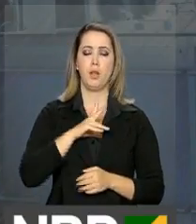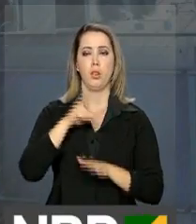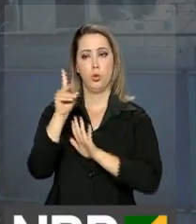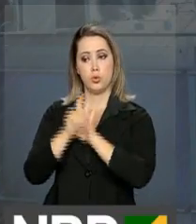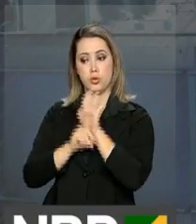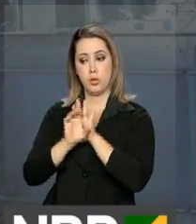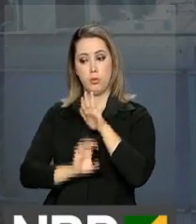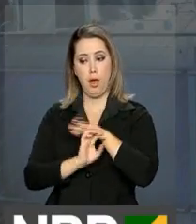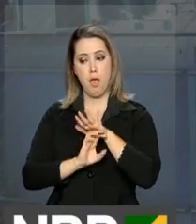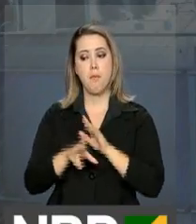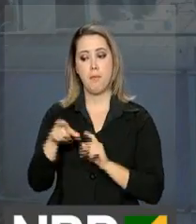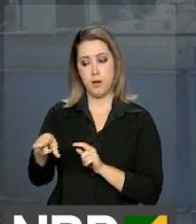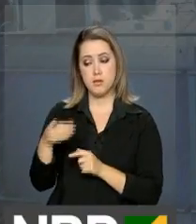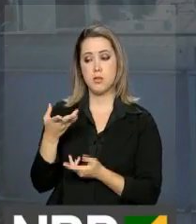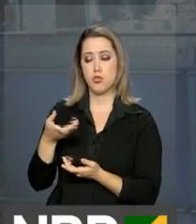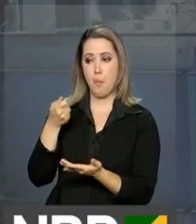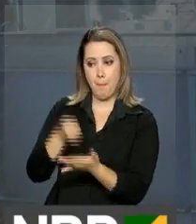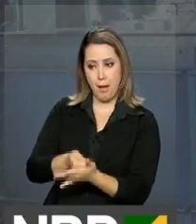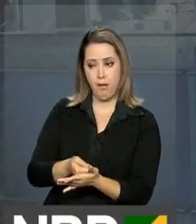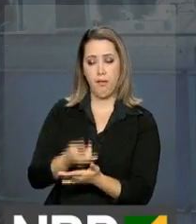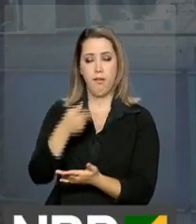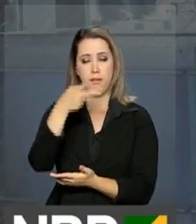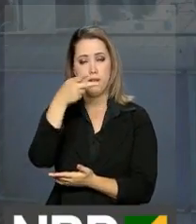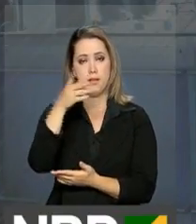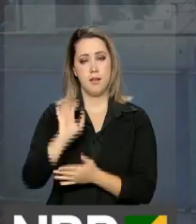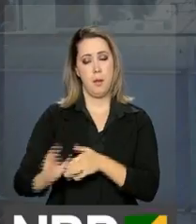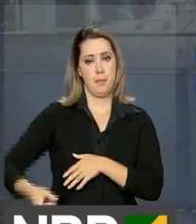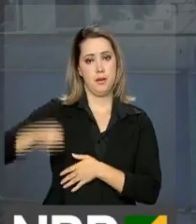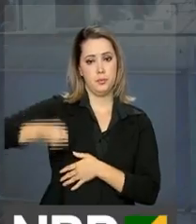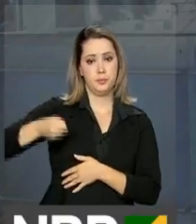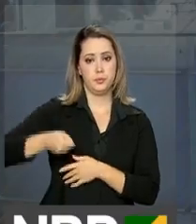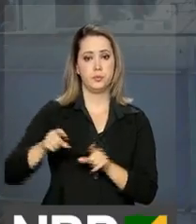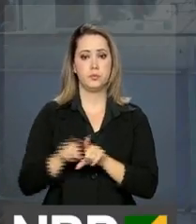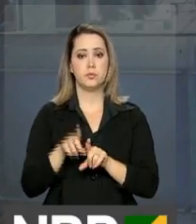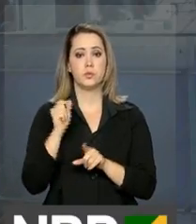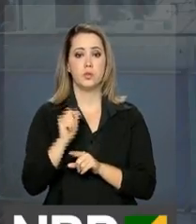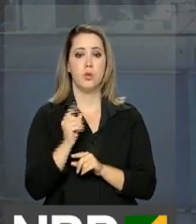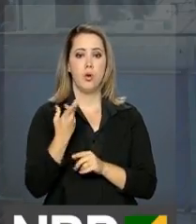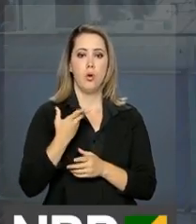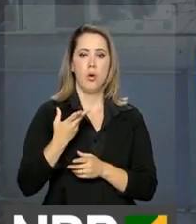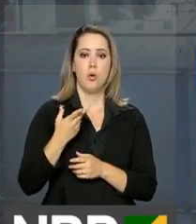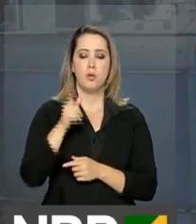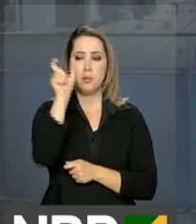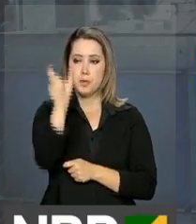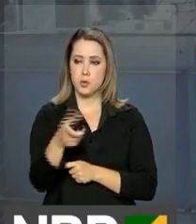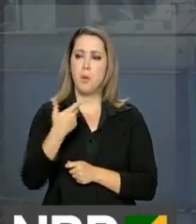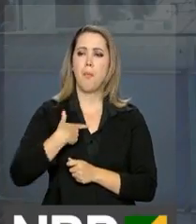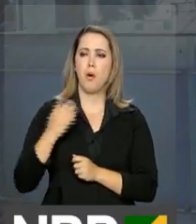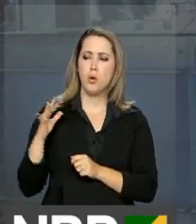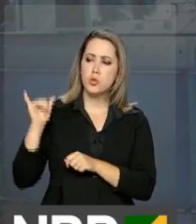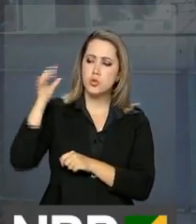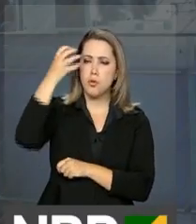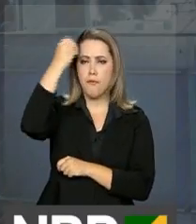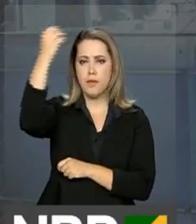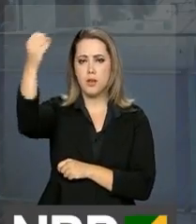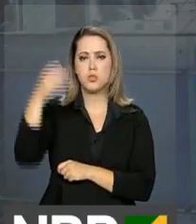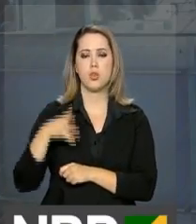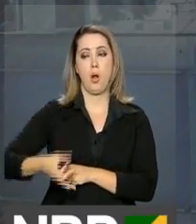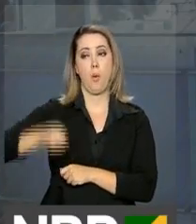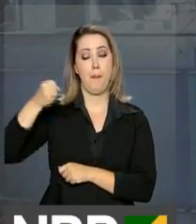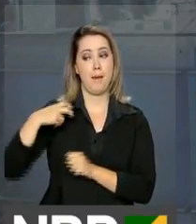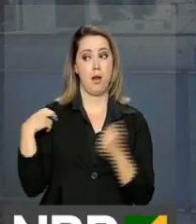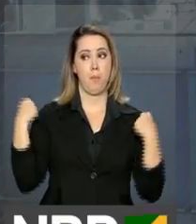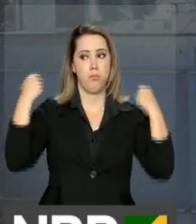companhia de cobrar pela bagagem despachada e do passageiro de embarcar com a mala de mão com até 10 quilos também está prevista a